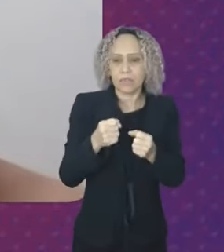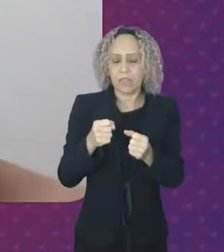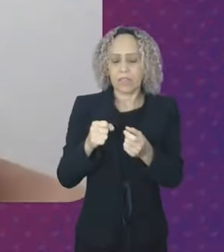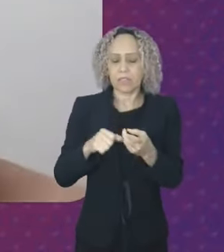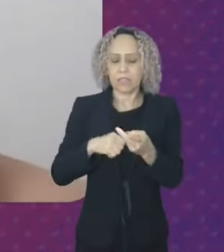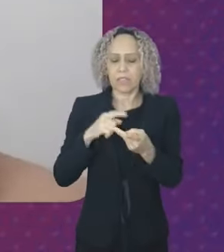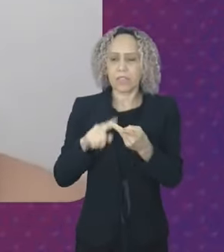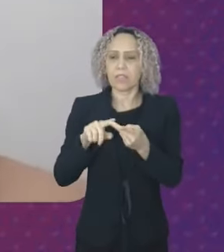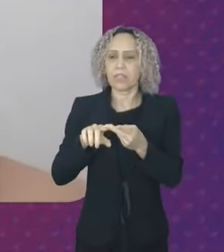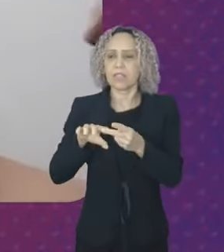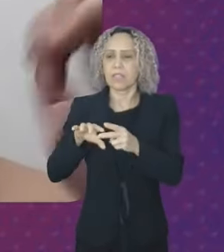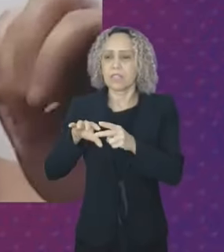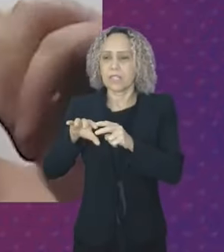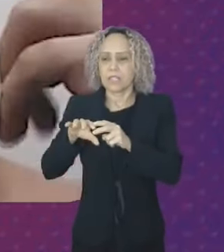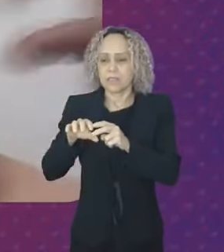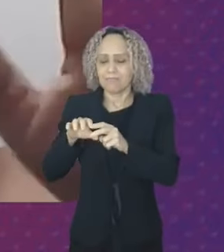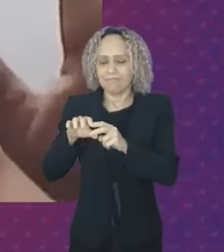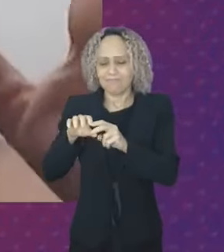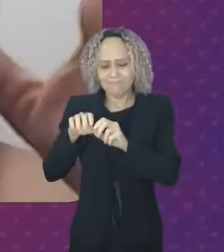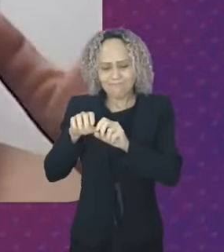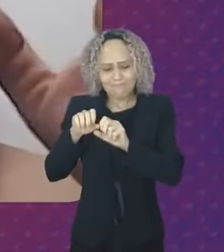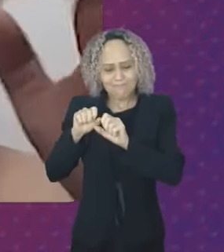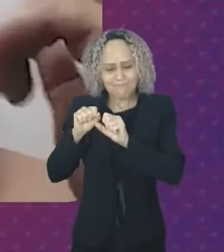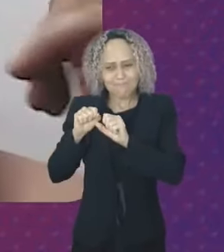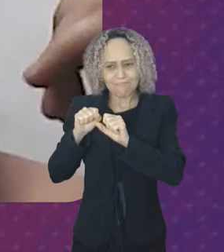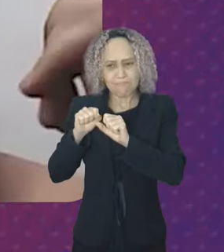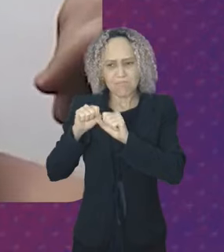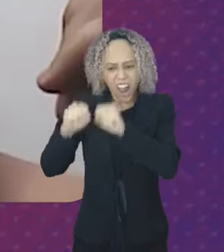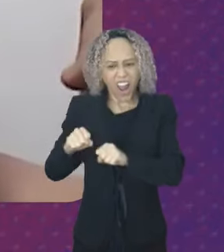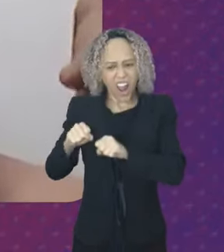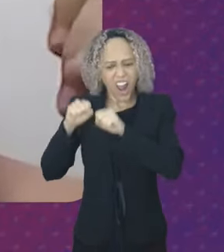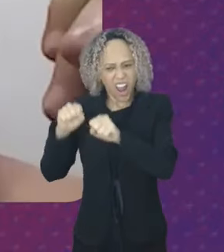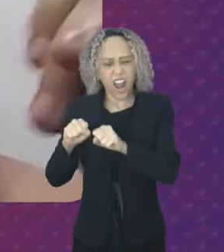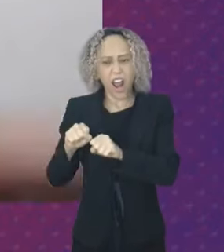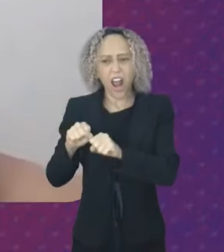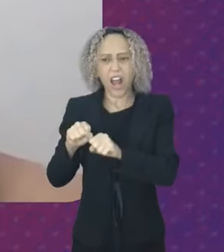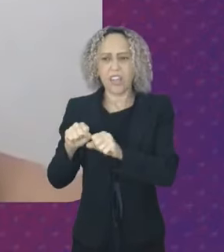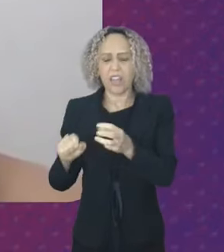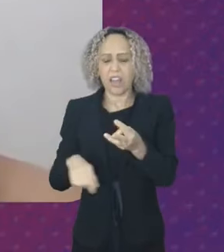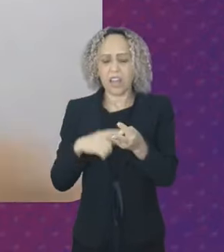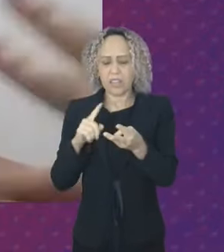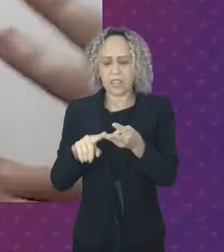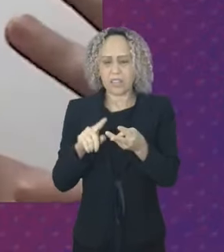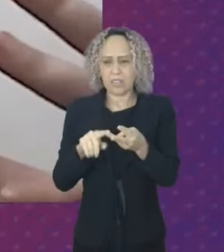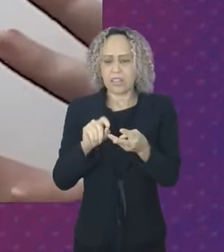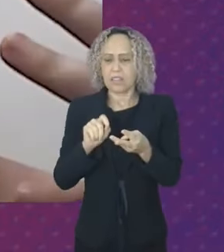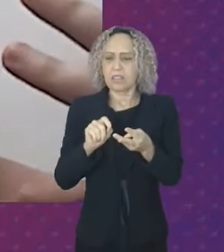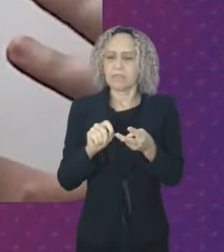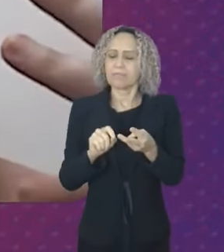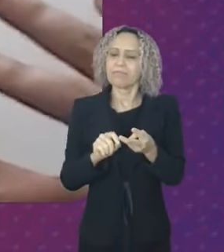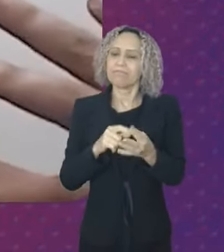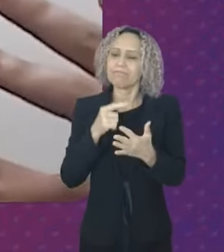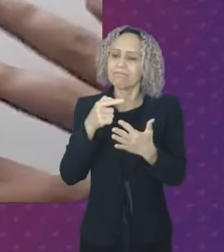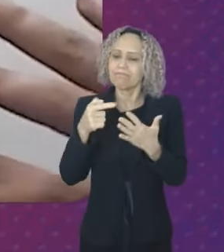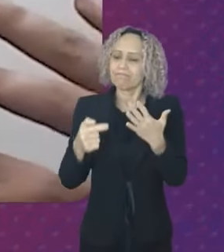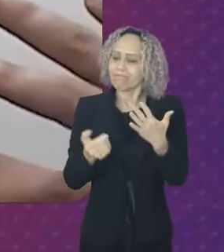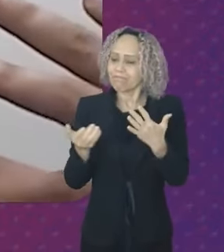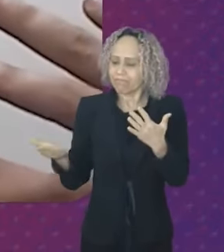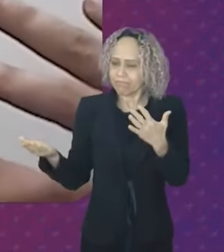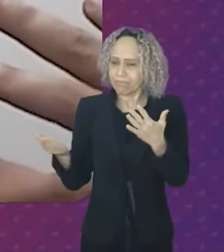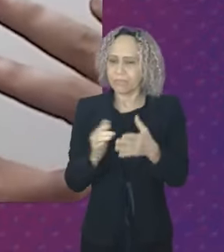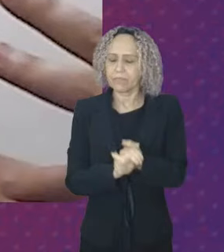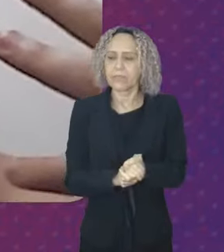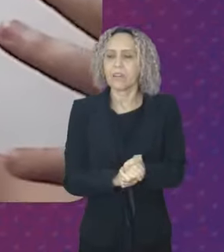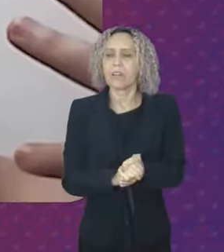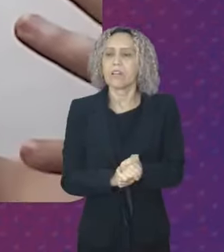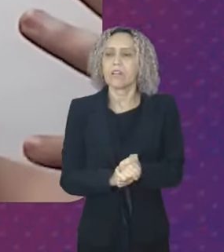e guerrilha. Né? Acho que alguns exemplos aqui para conseguir falar sobre isso, é